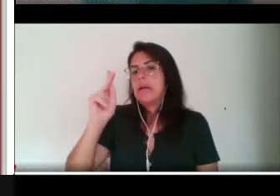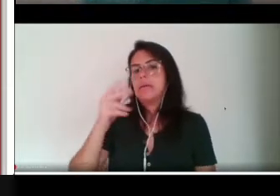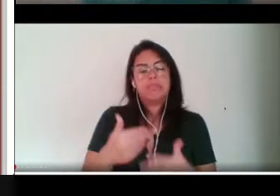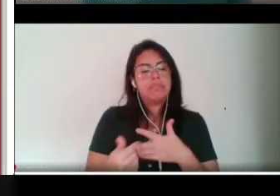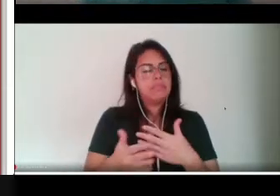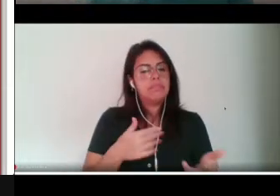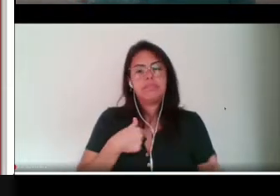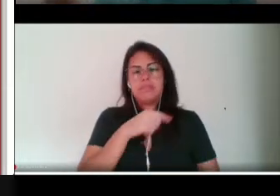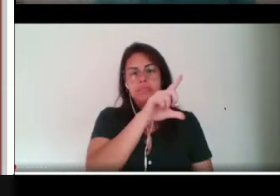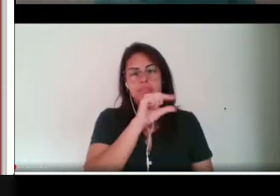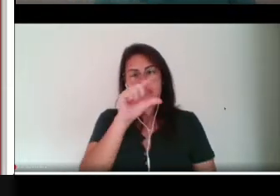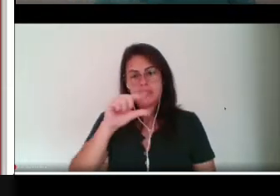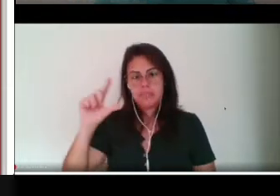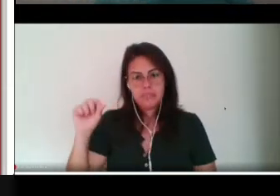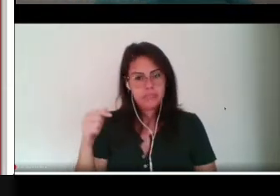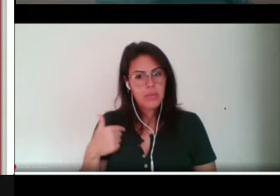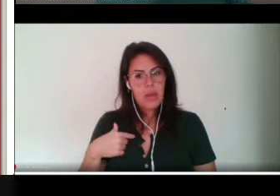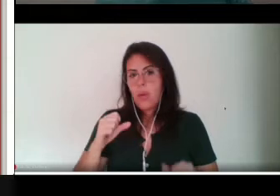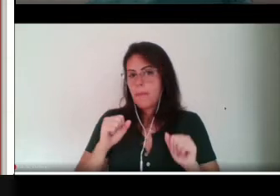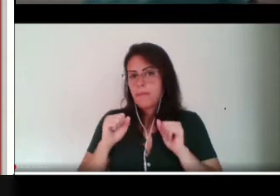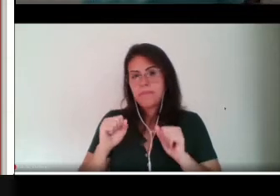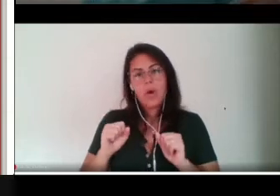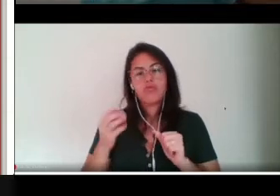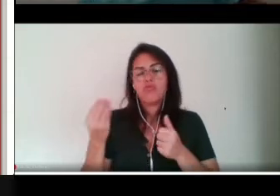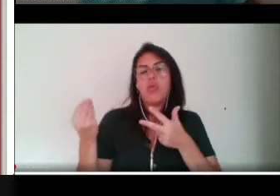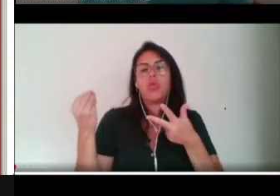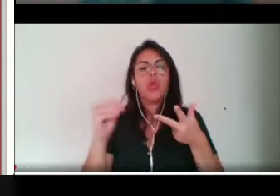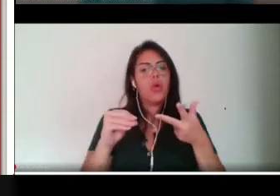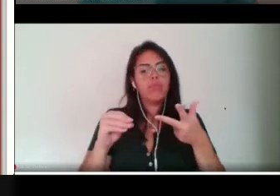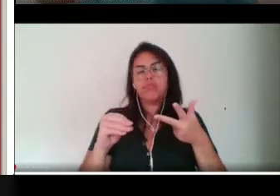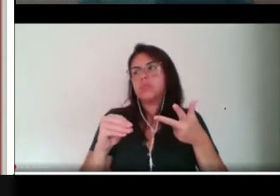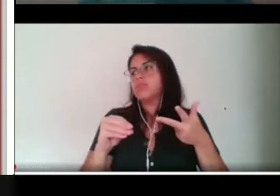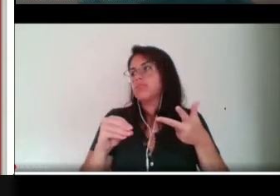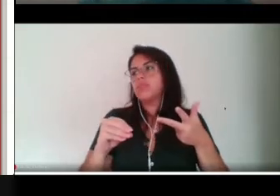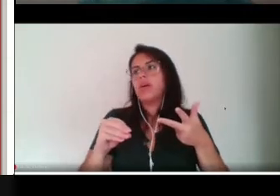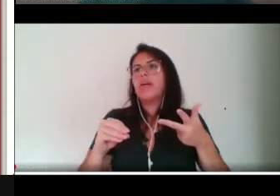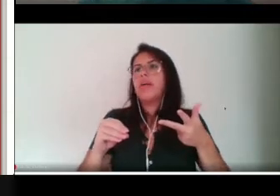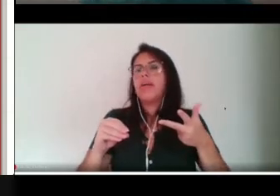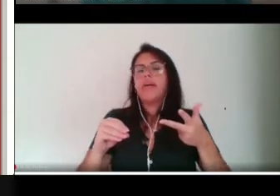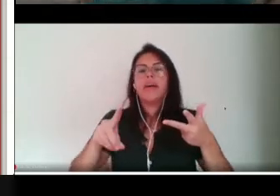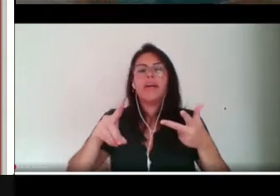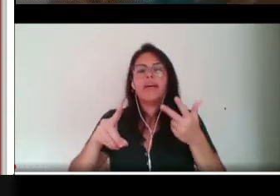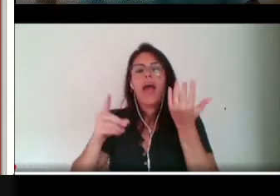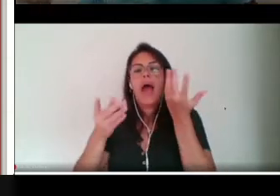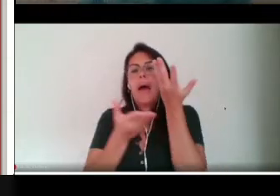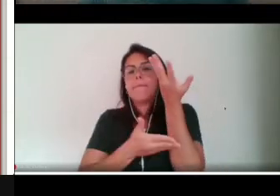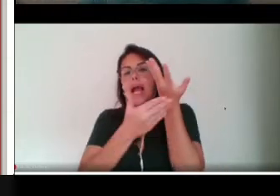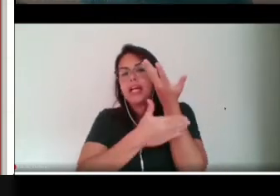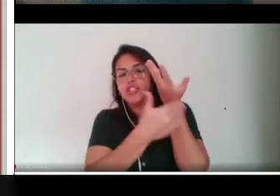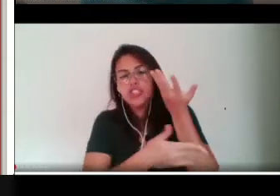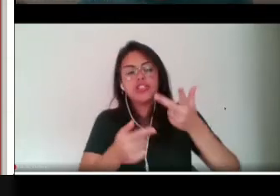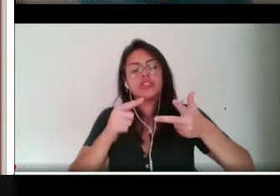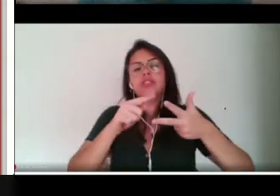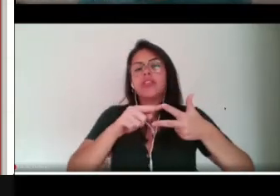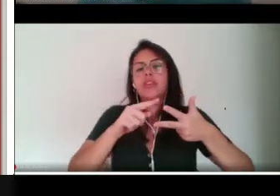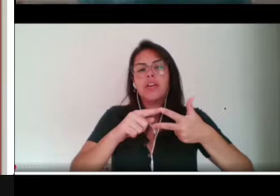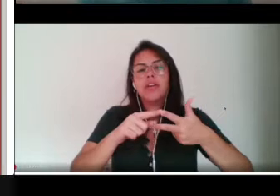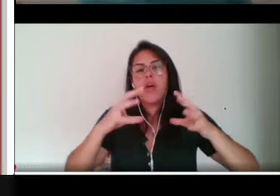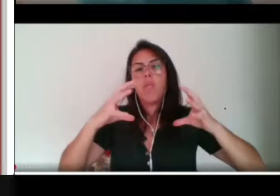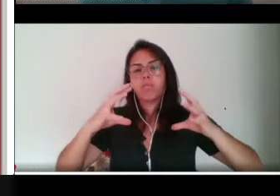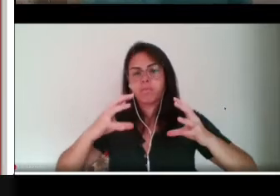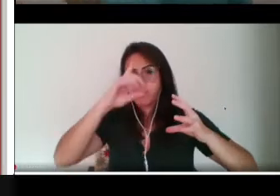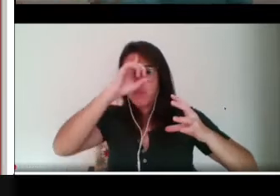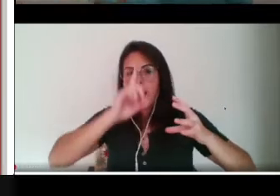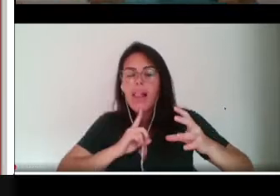eu quiser. Eu posso chamar de abacaxi, de melão e de maçã. E eu faço os produtos vetoriais,